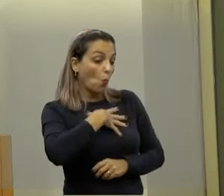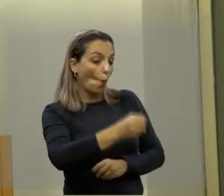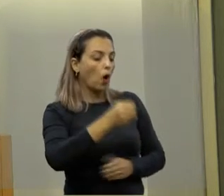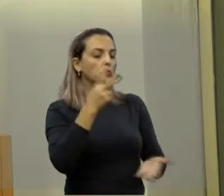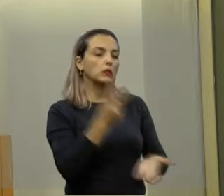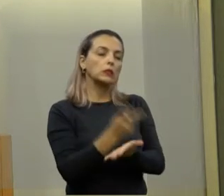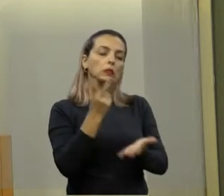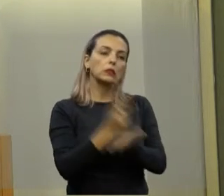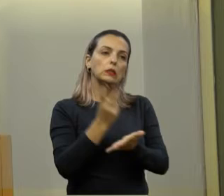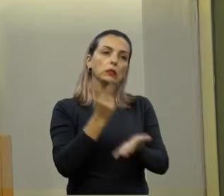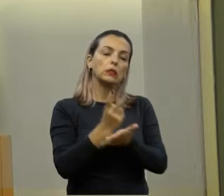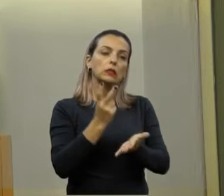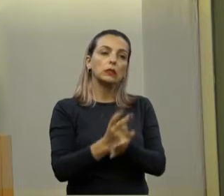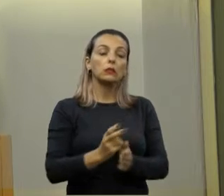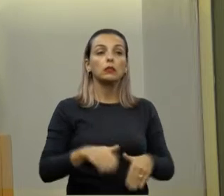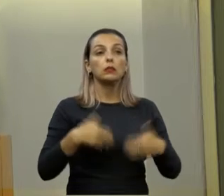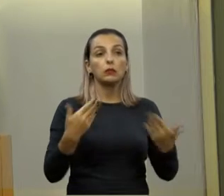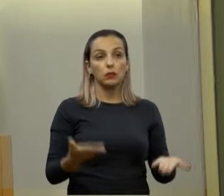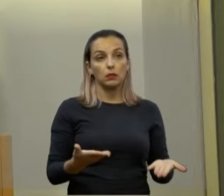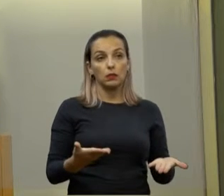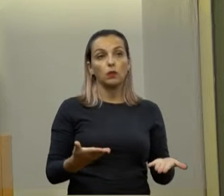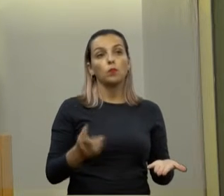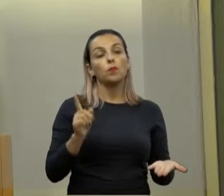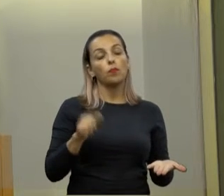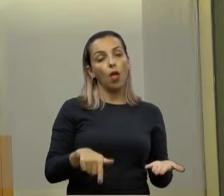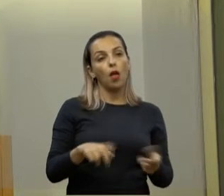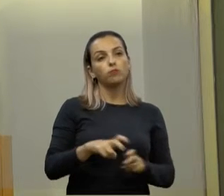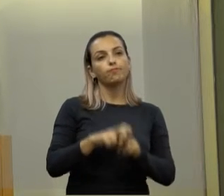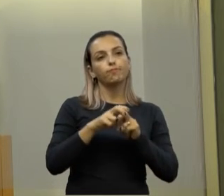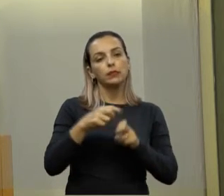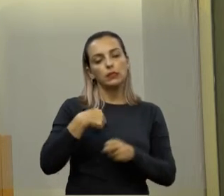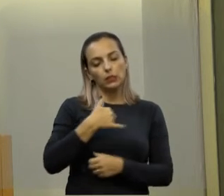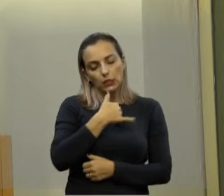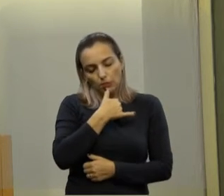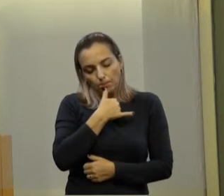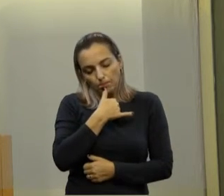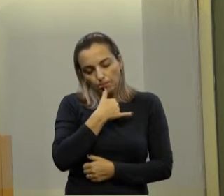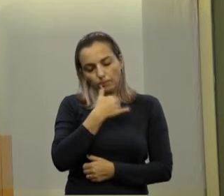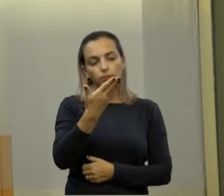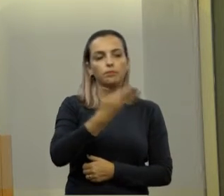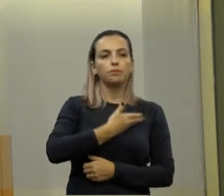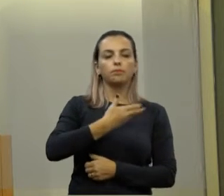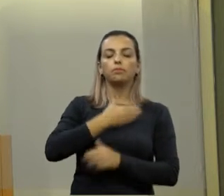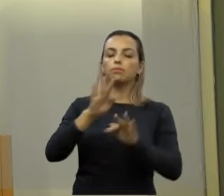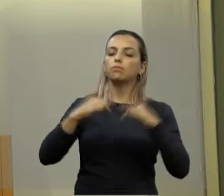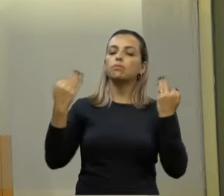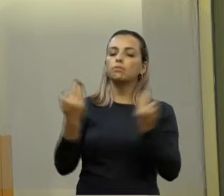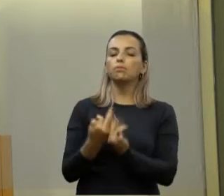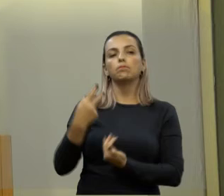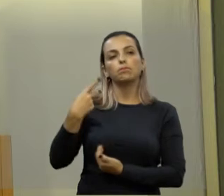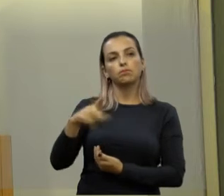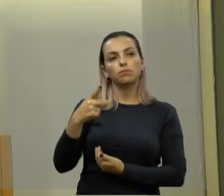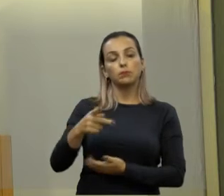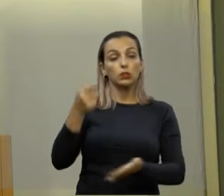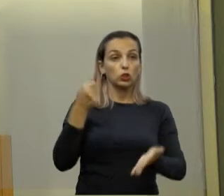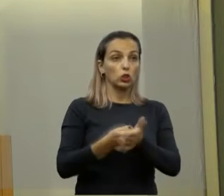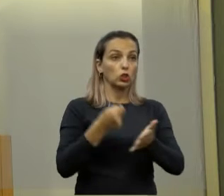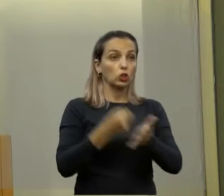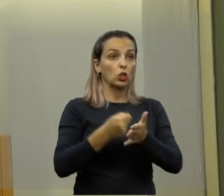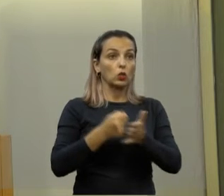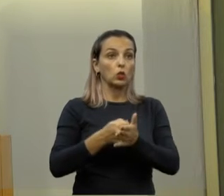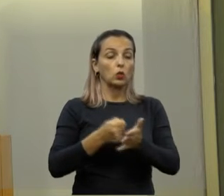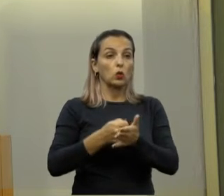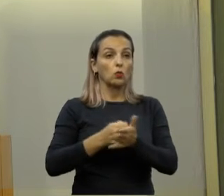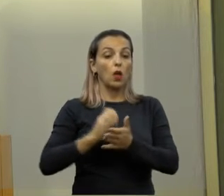todos os momentos então fica aí fica aí então o meus pêsames aos amigos e familiares e a luta a trança